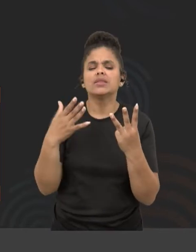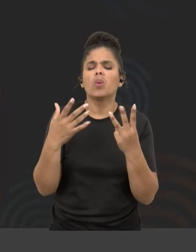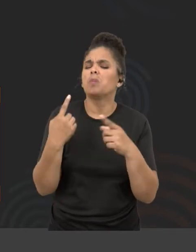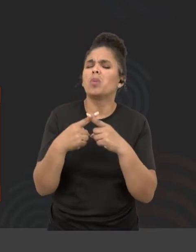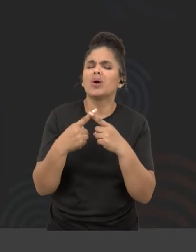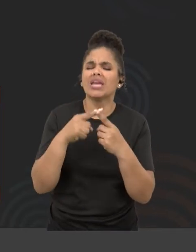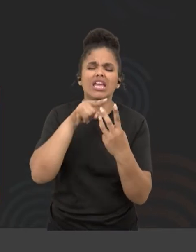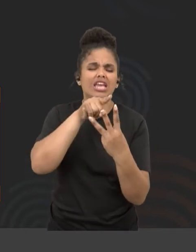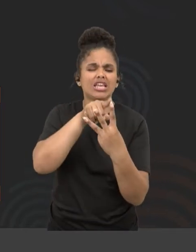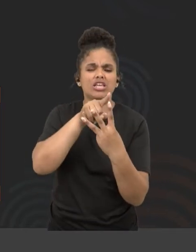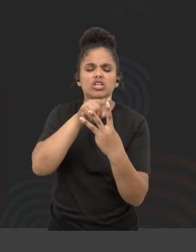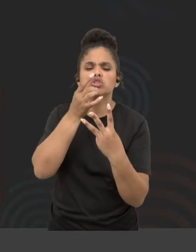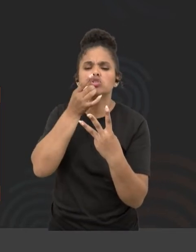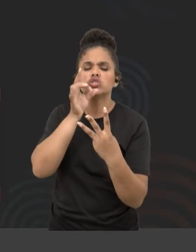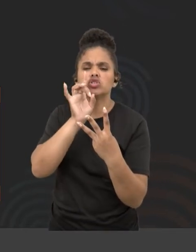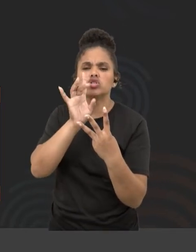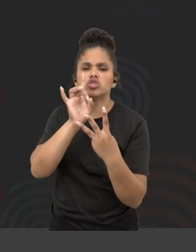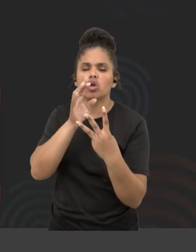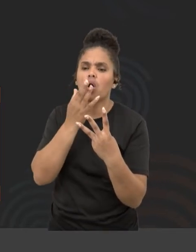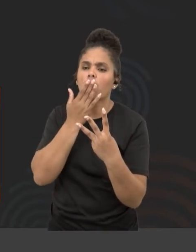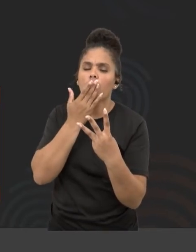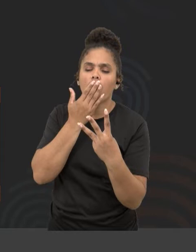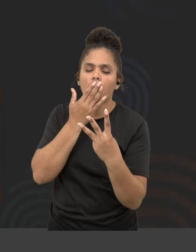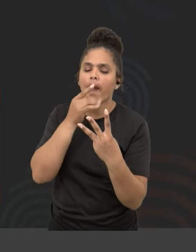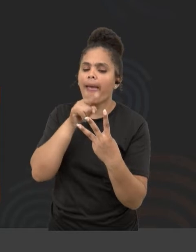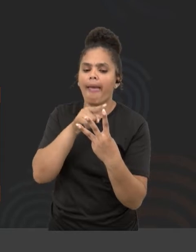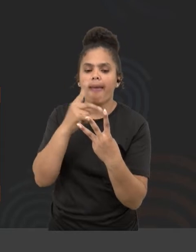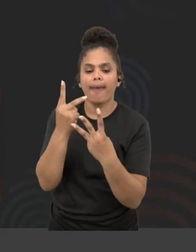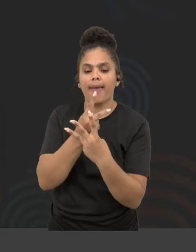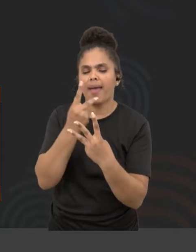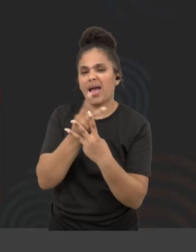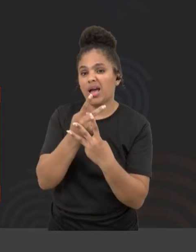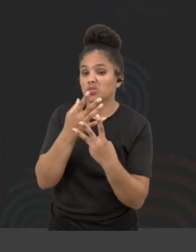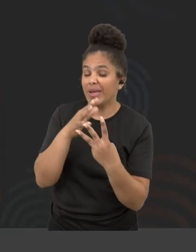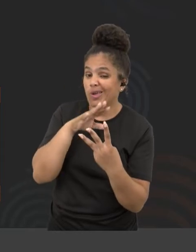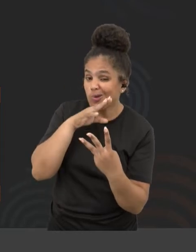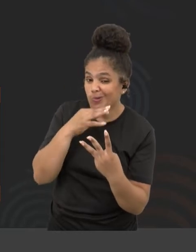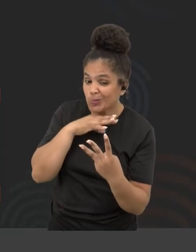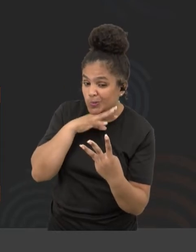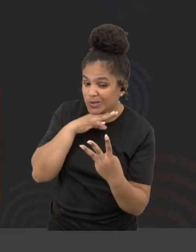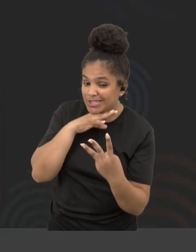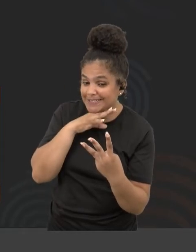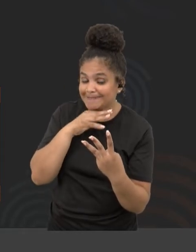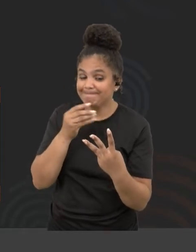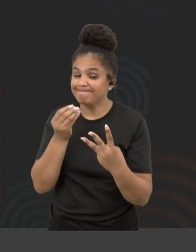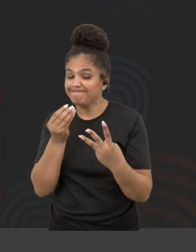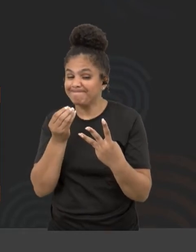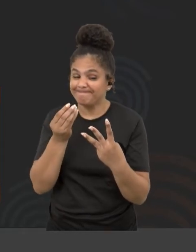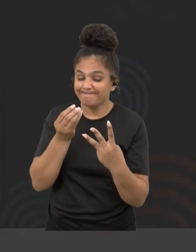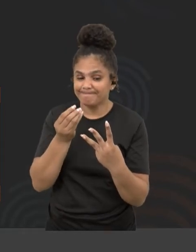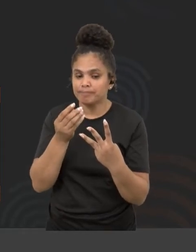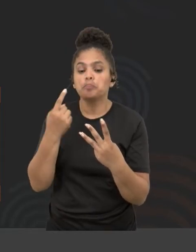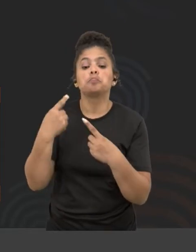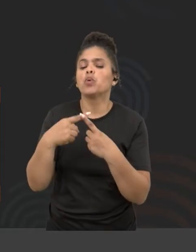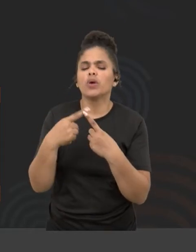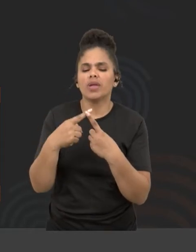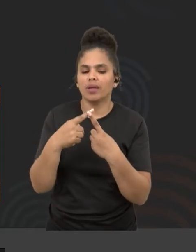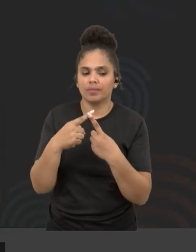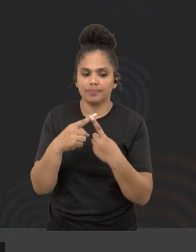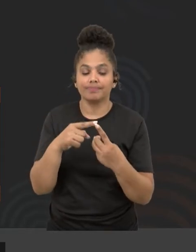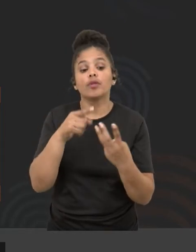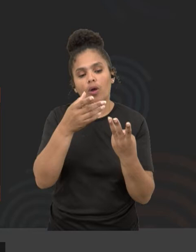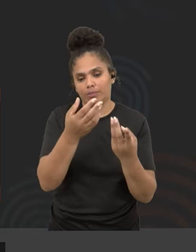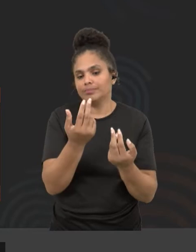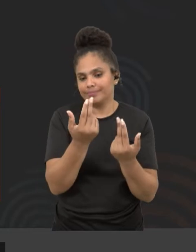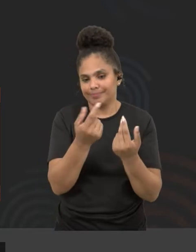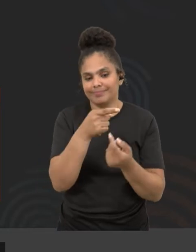não é trazer apenas a cor não é o mais indicado para que a gente traga essas informações. Tem aqui